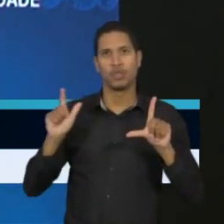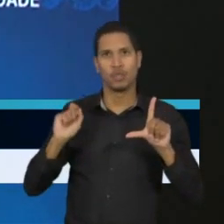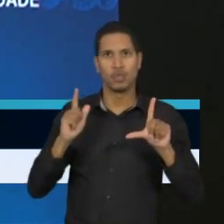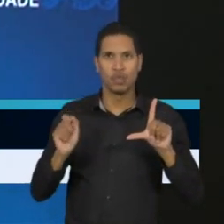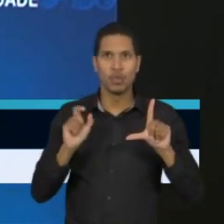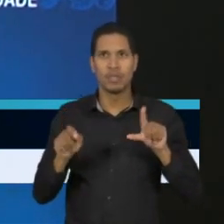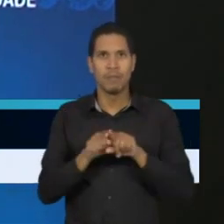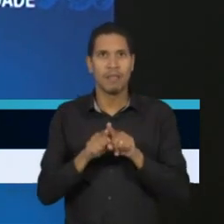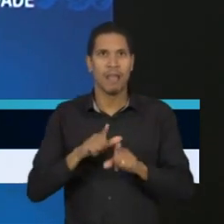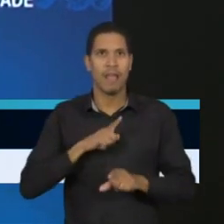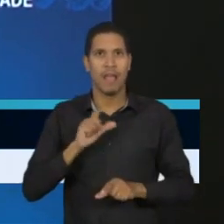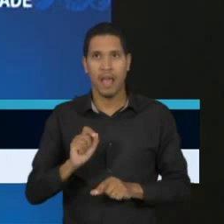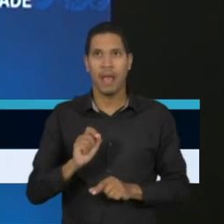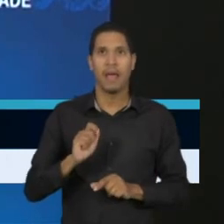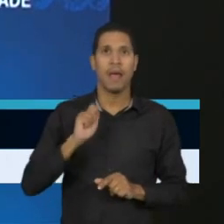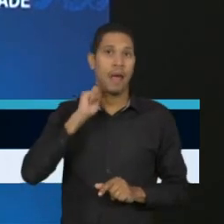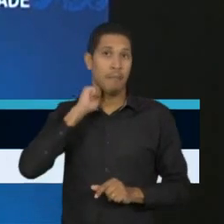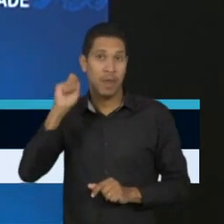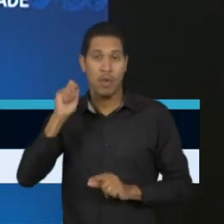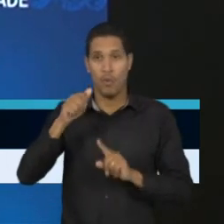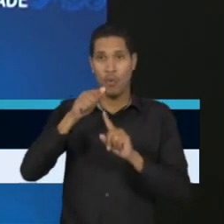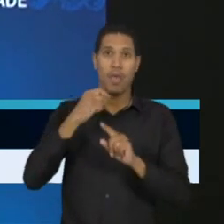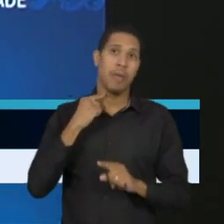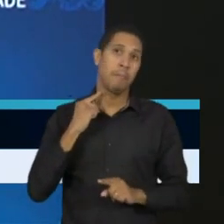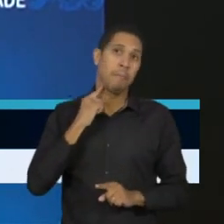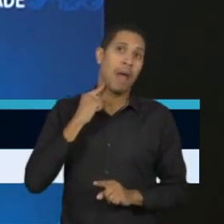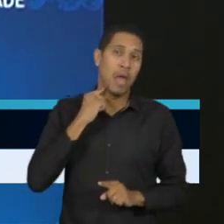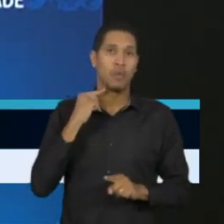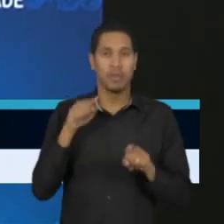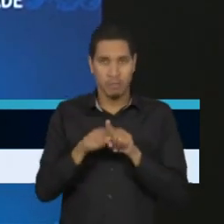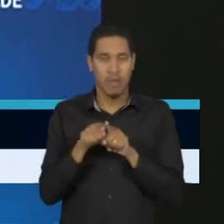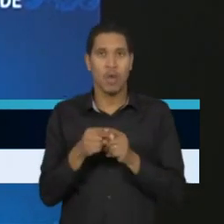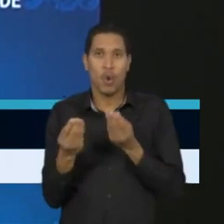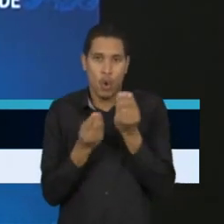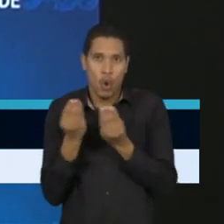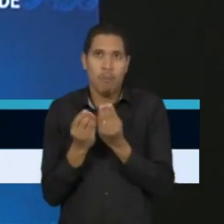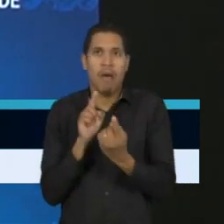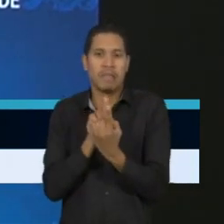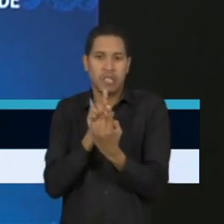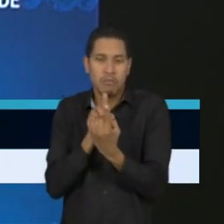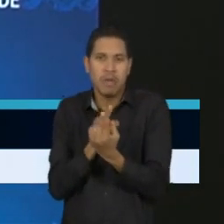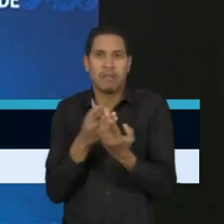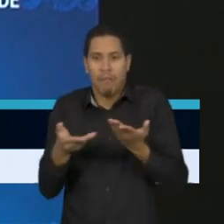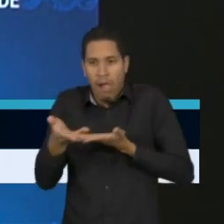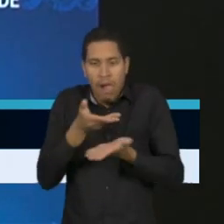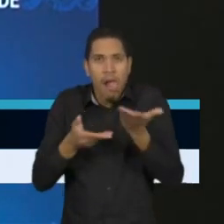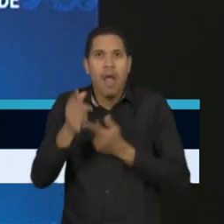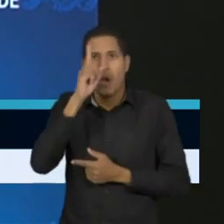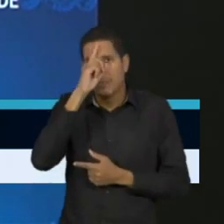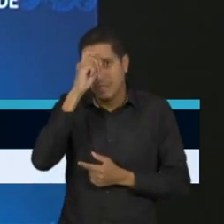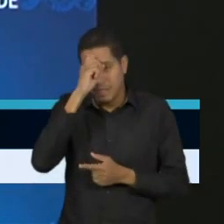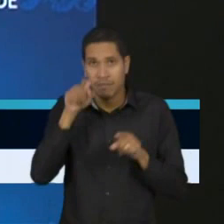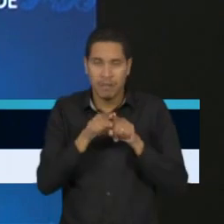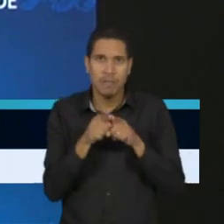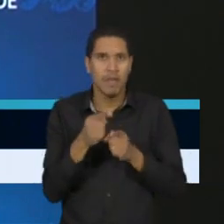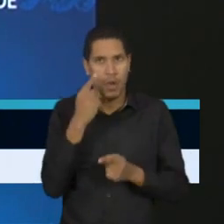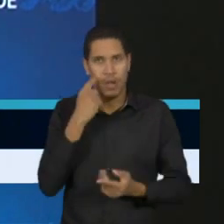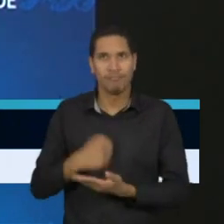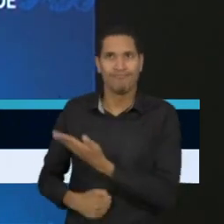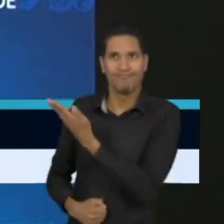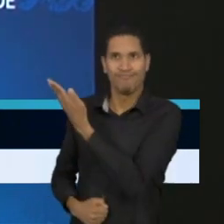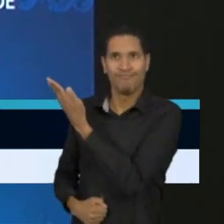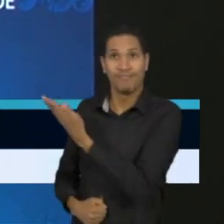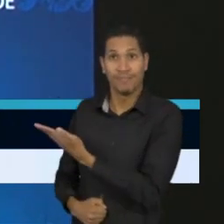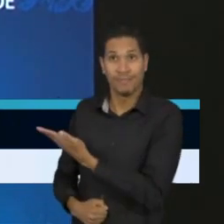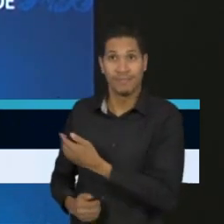maio, a capacidade de atendimento, se essas medidas continuarem. Quer dizer, nós não vamos estar sobrecarregando o sistema de saúde. Aqui no